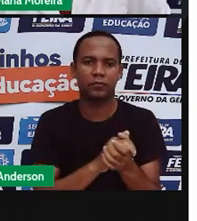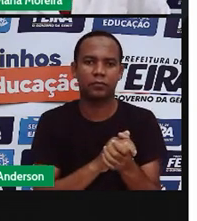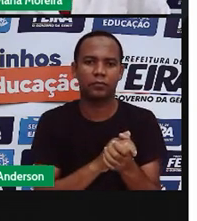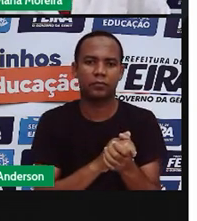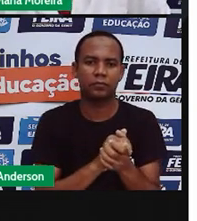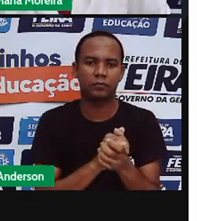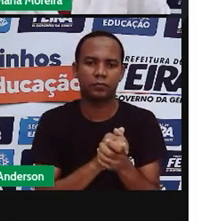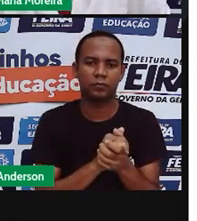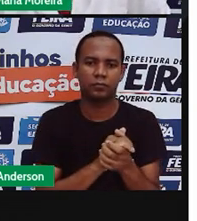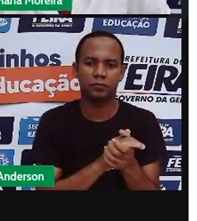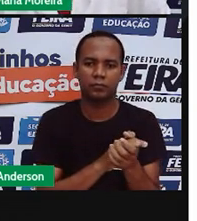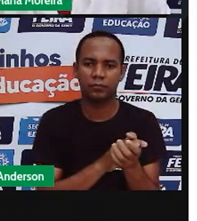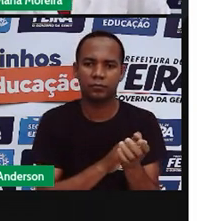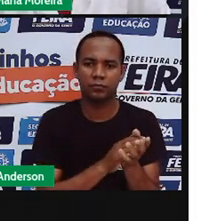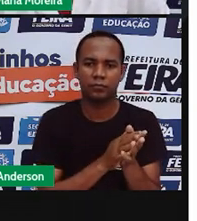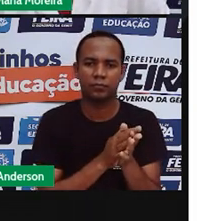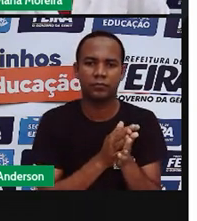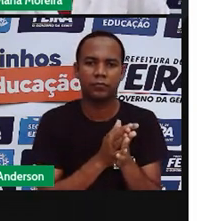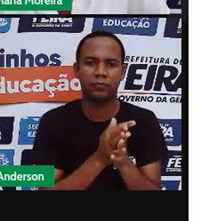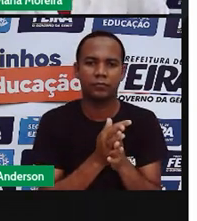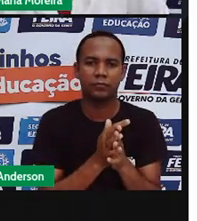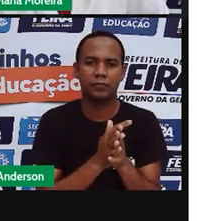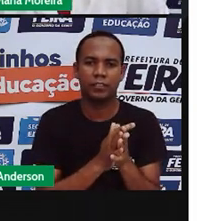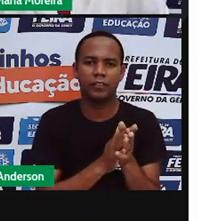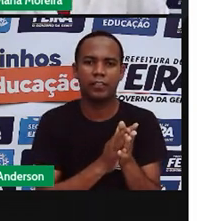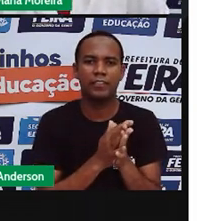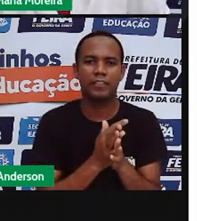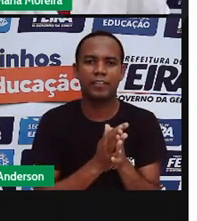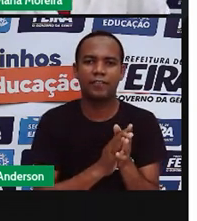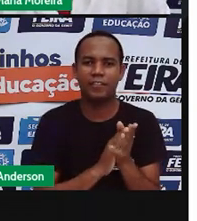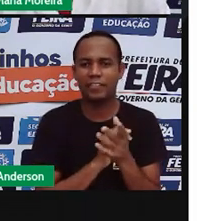Ontem não, na aula de segunda. Foi na aula de segunda? Foi na aula de segunda.